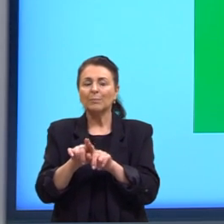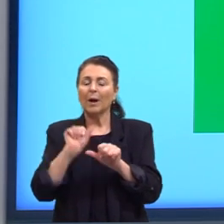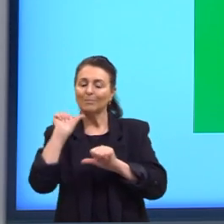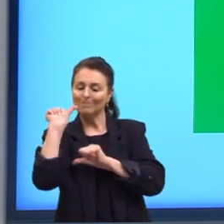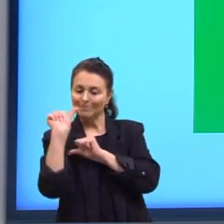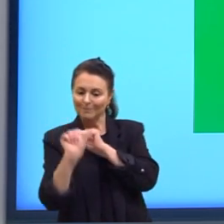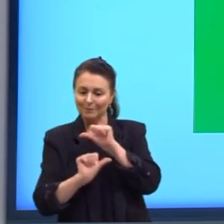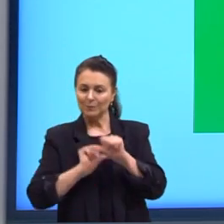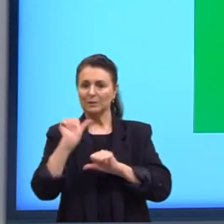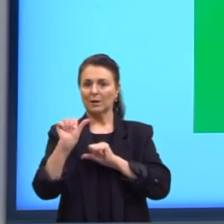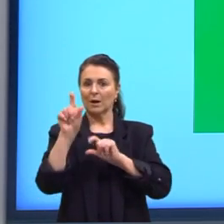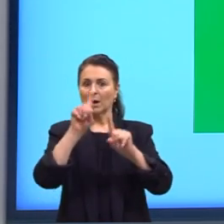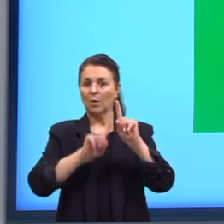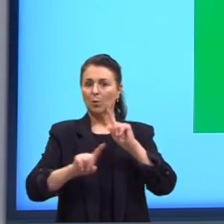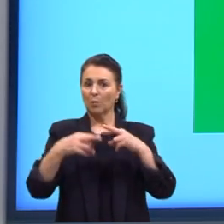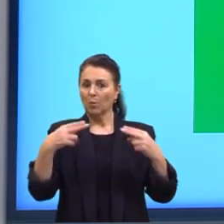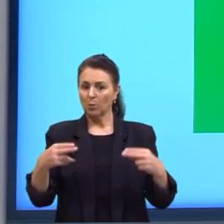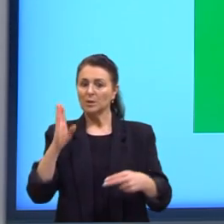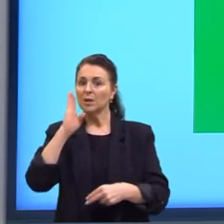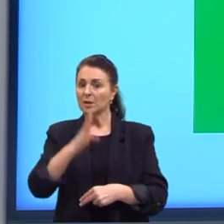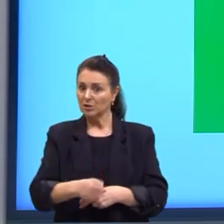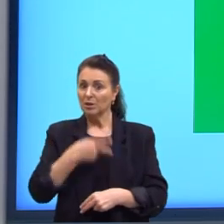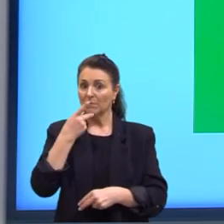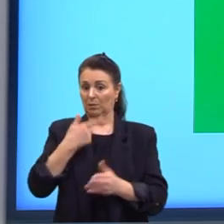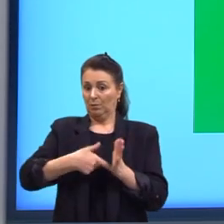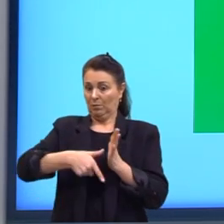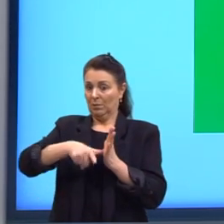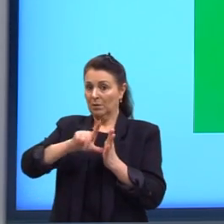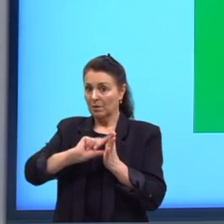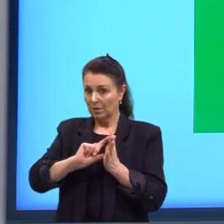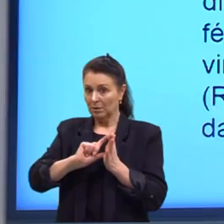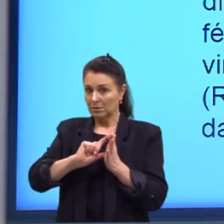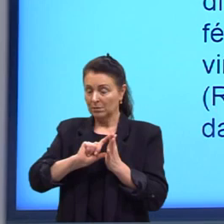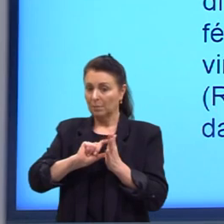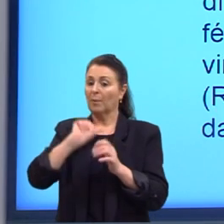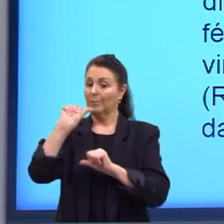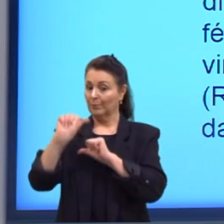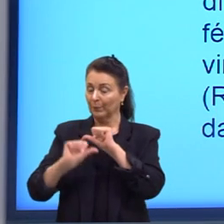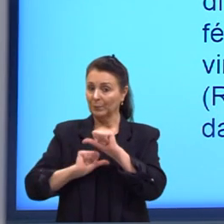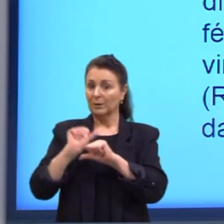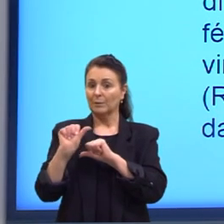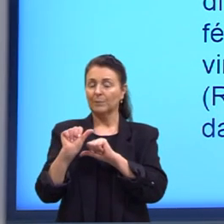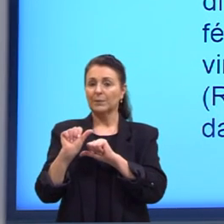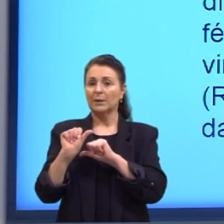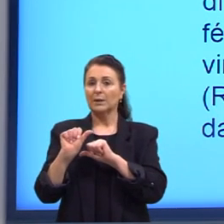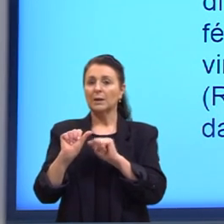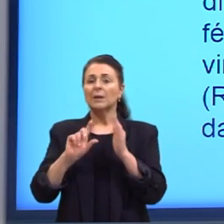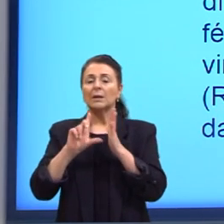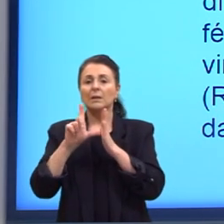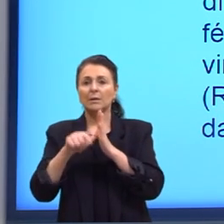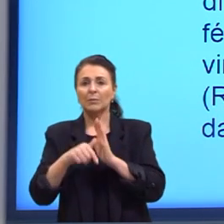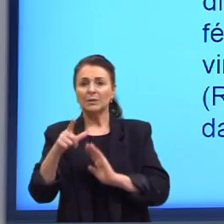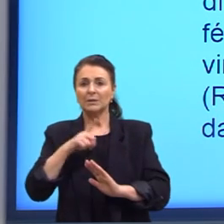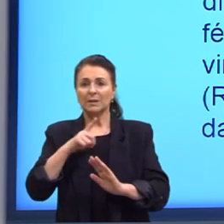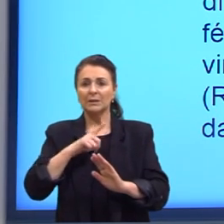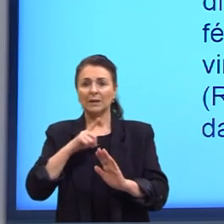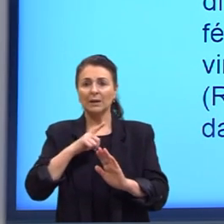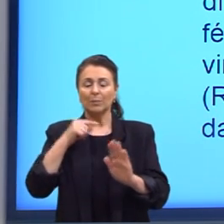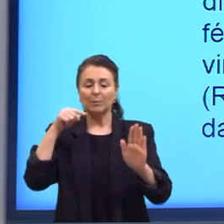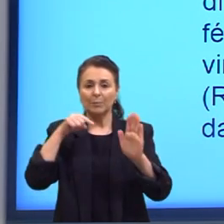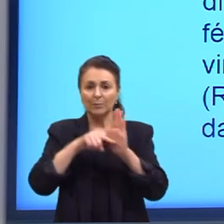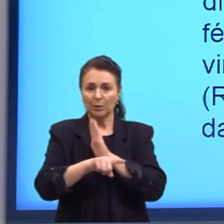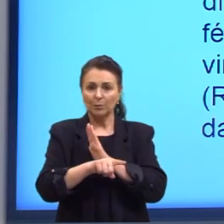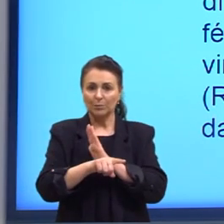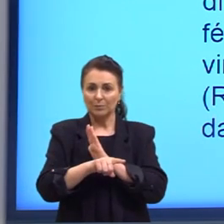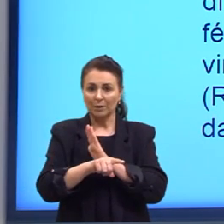reformular algo que a gente já disse anteriormente oi e daí a gente tem uma questão